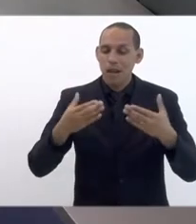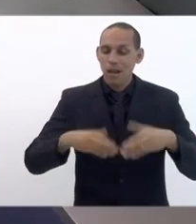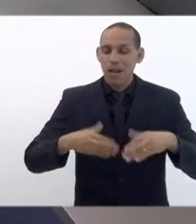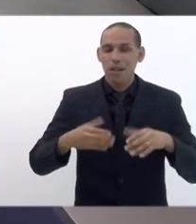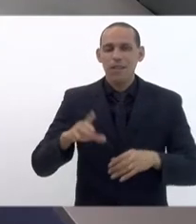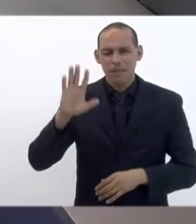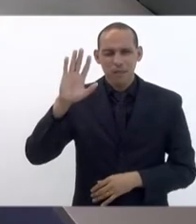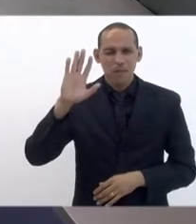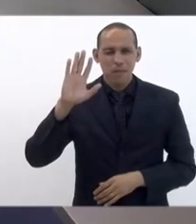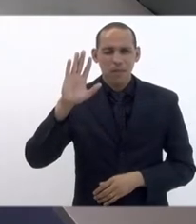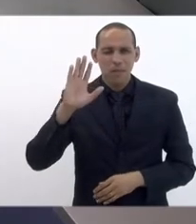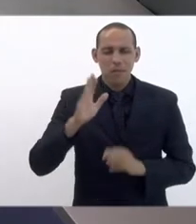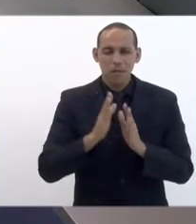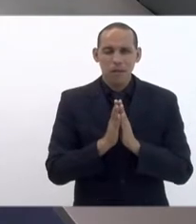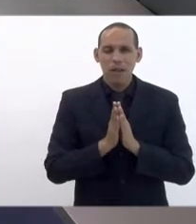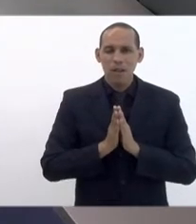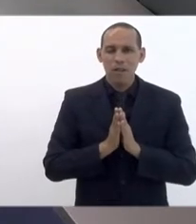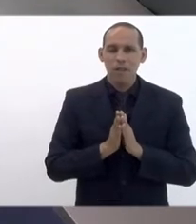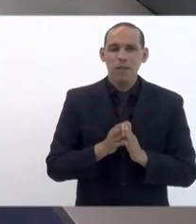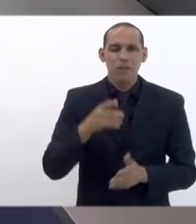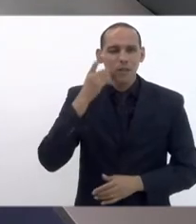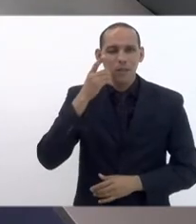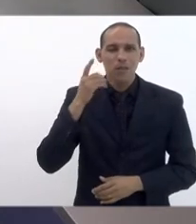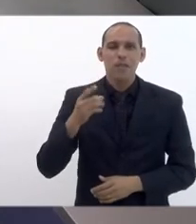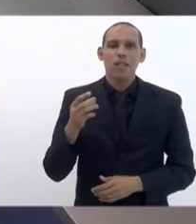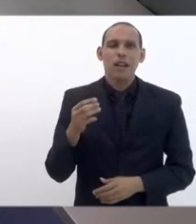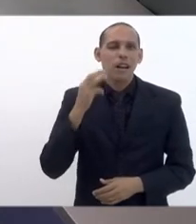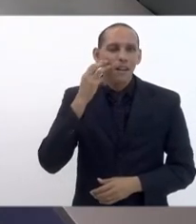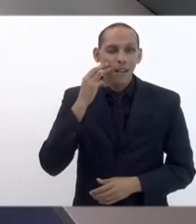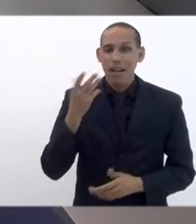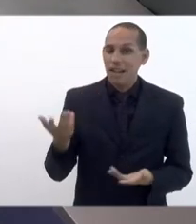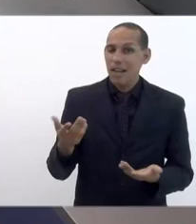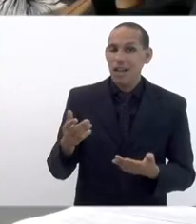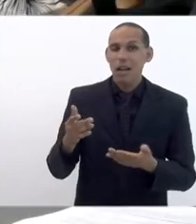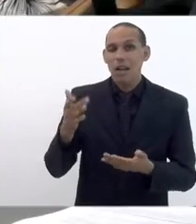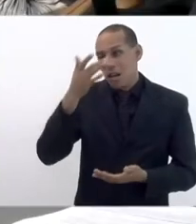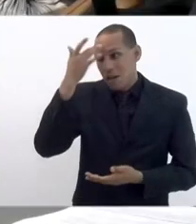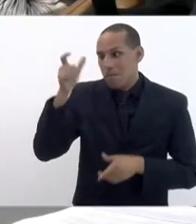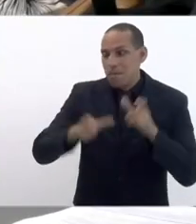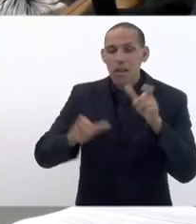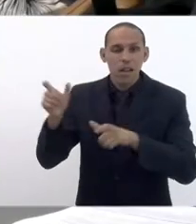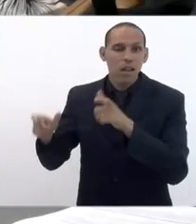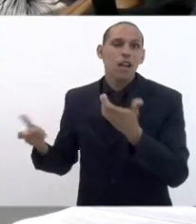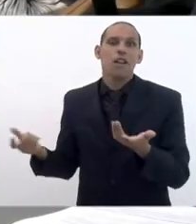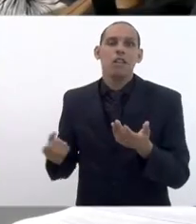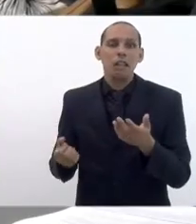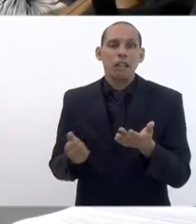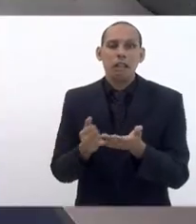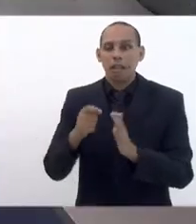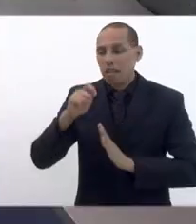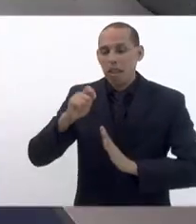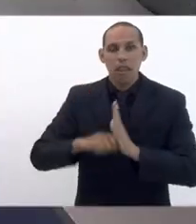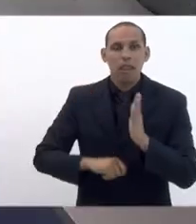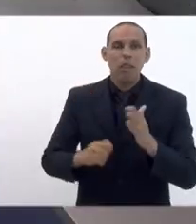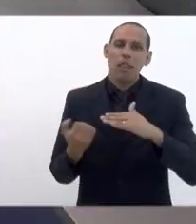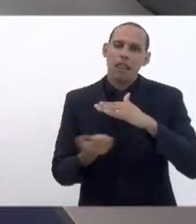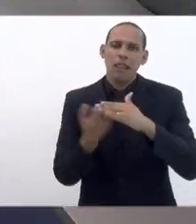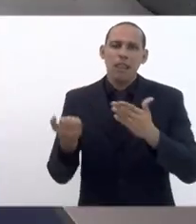O senhor dá uma parte, deputado Valdez? Claro, muita gente contratando empresas de quinta categoria ao invés de fazer concurso dentro do próprio Estado. Só duas coisas. A primeira,